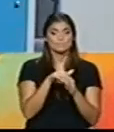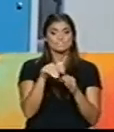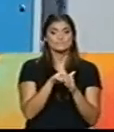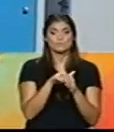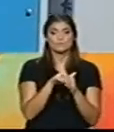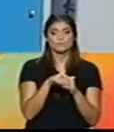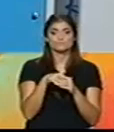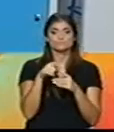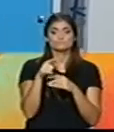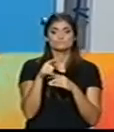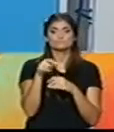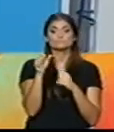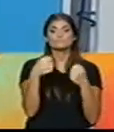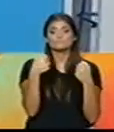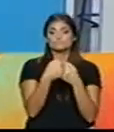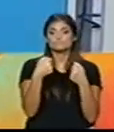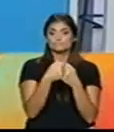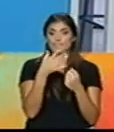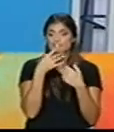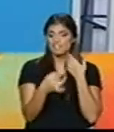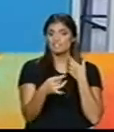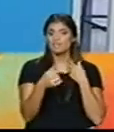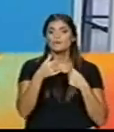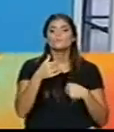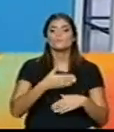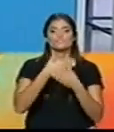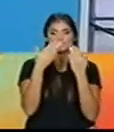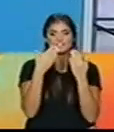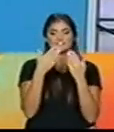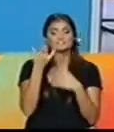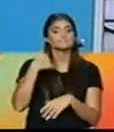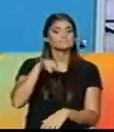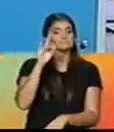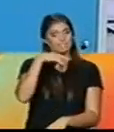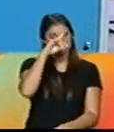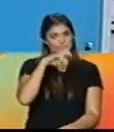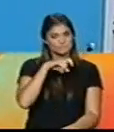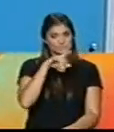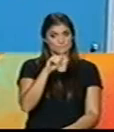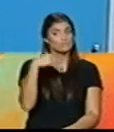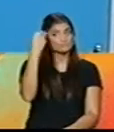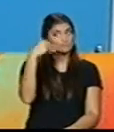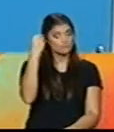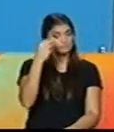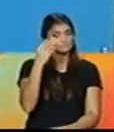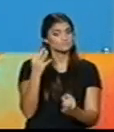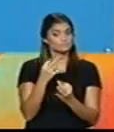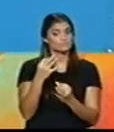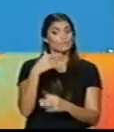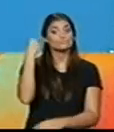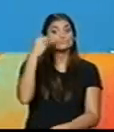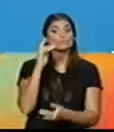no nos nossos duelos de Natal. Bom dia, Isabel. Bom dia. E na altura lembramos que tinha um sonho, não é verdade? É. O sonho